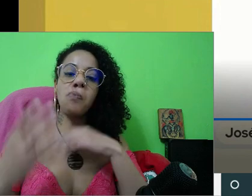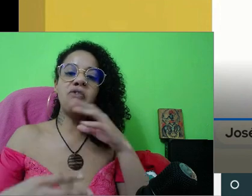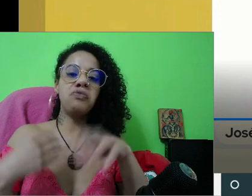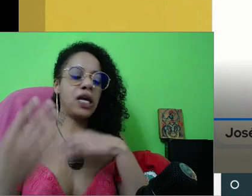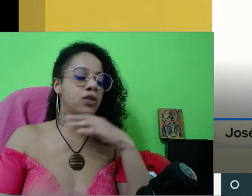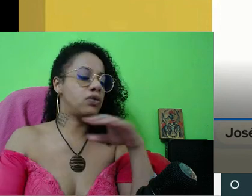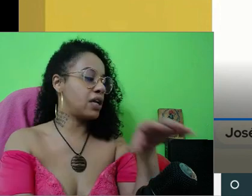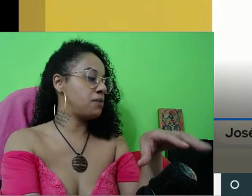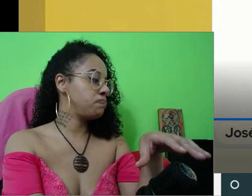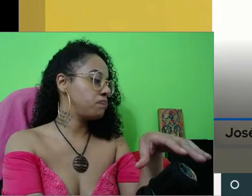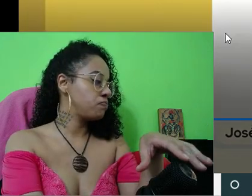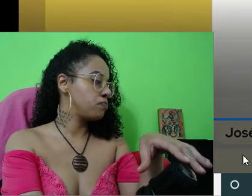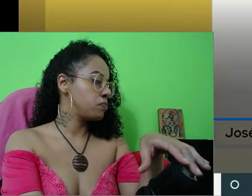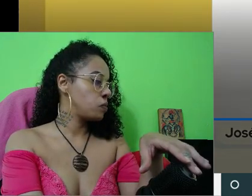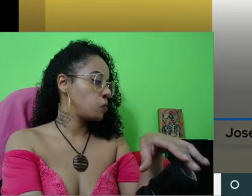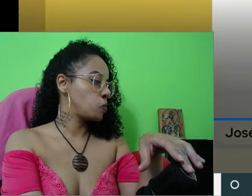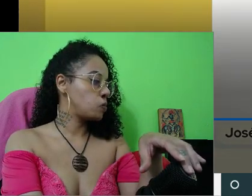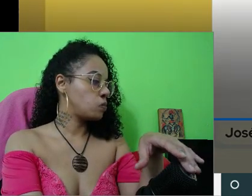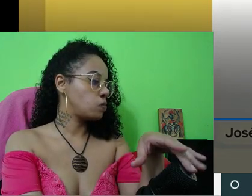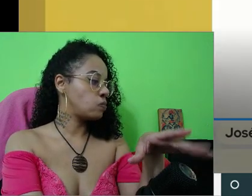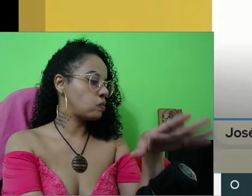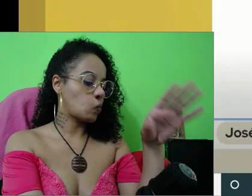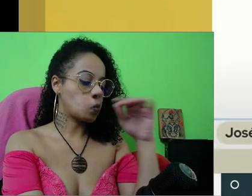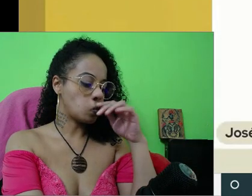dialética né o movimento né